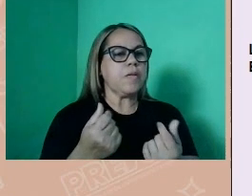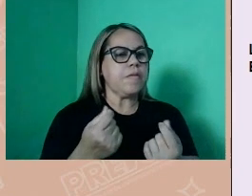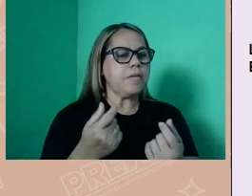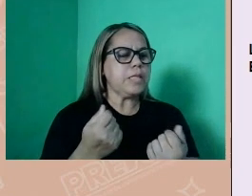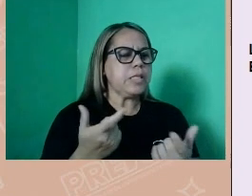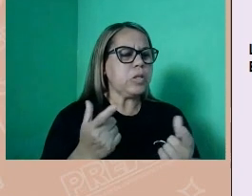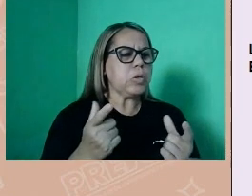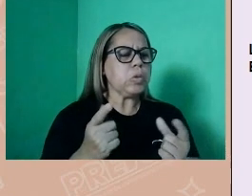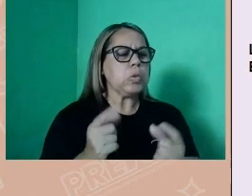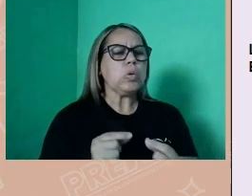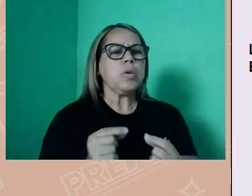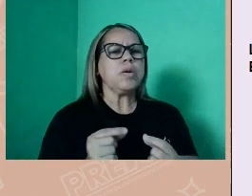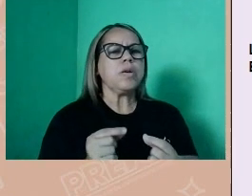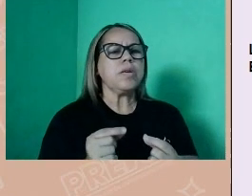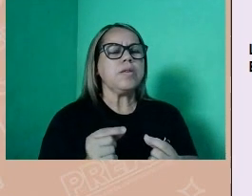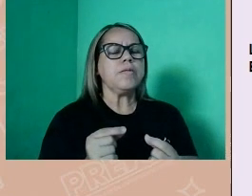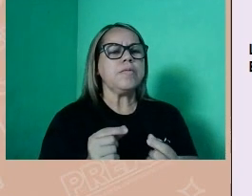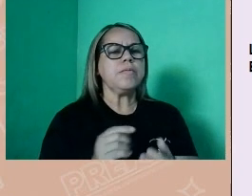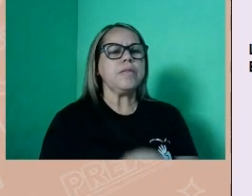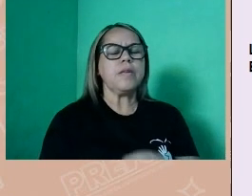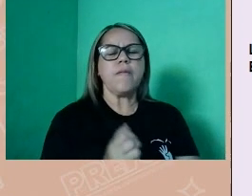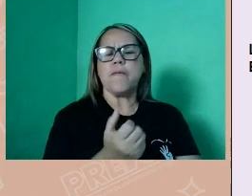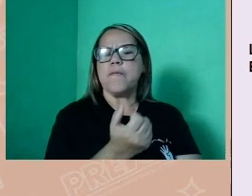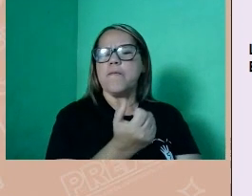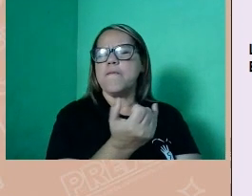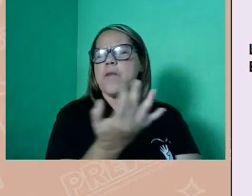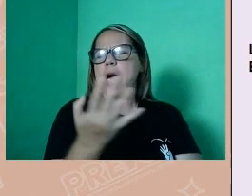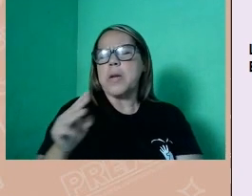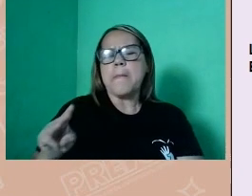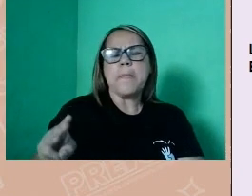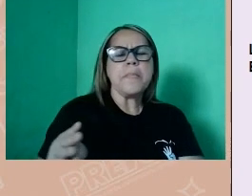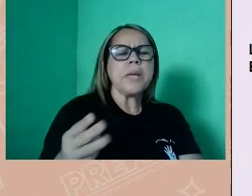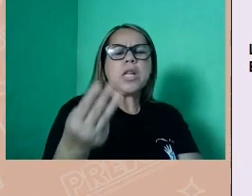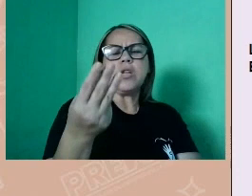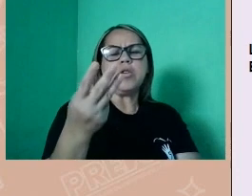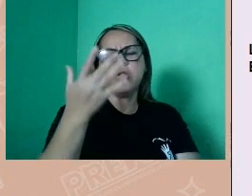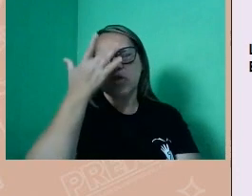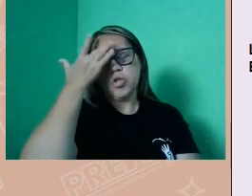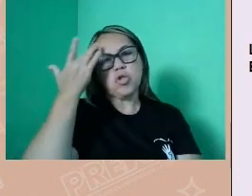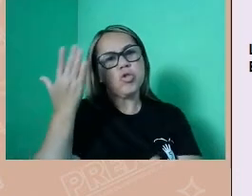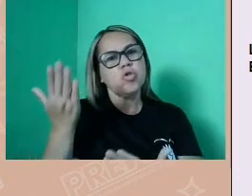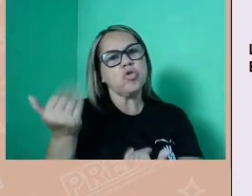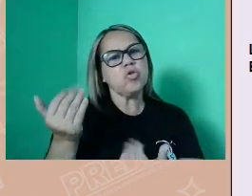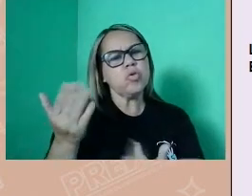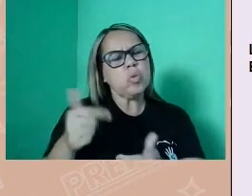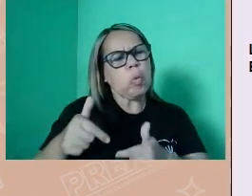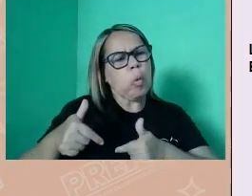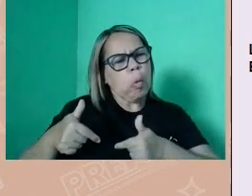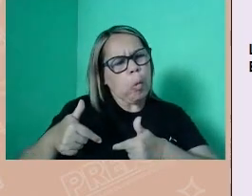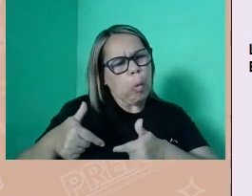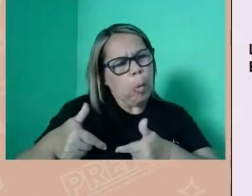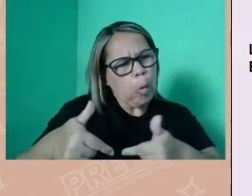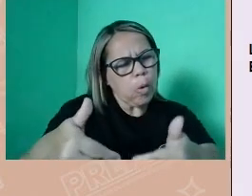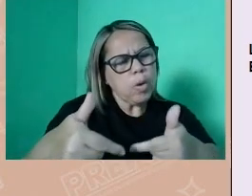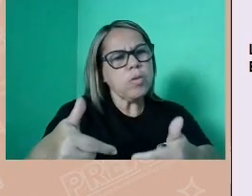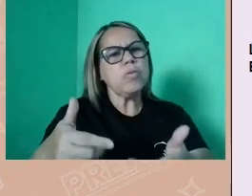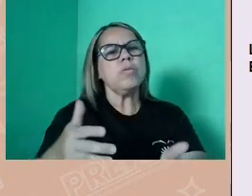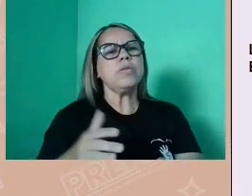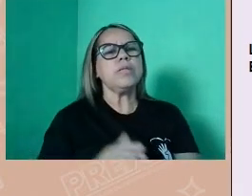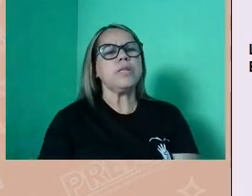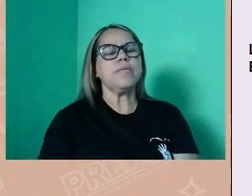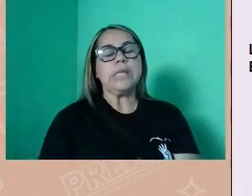young people em milhões de pessoas jovens que lutam nas periferias da sociedade então eles